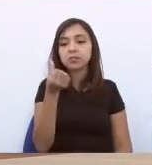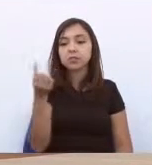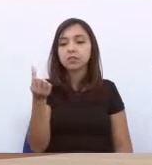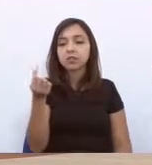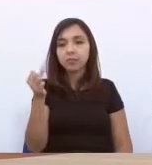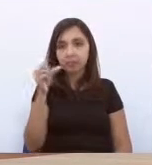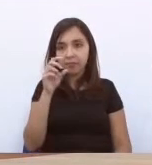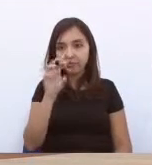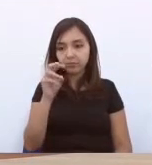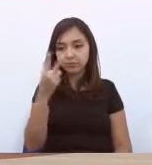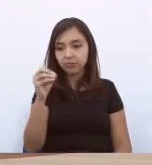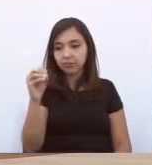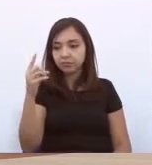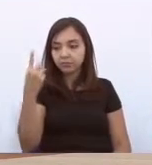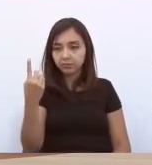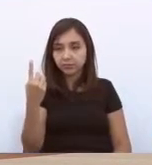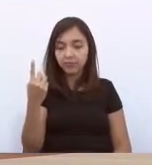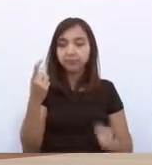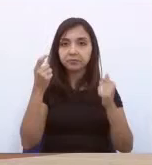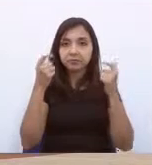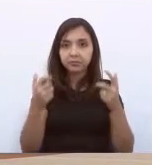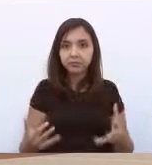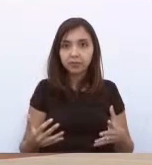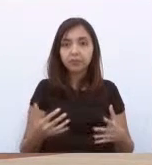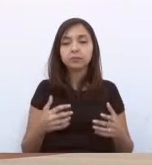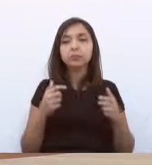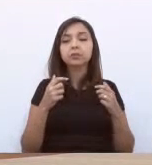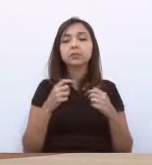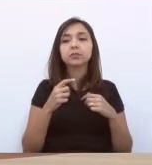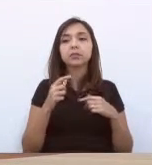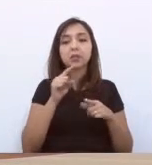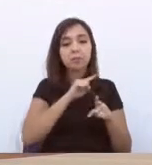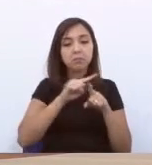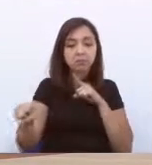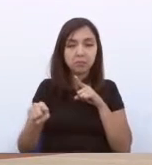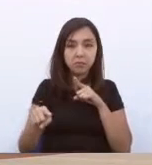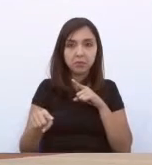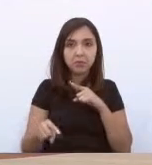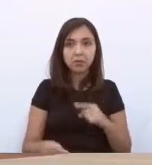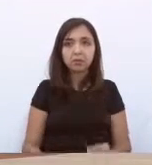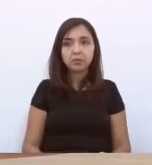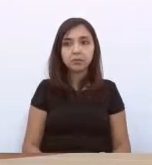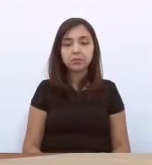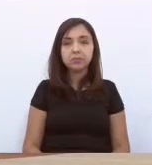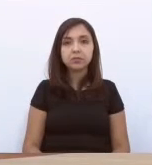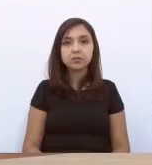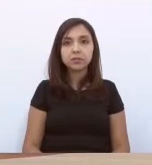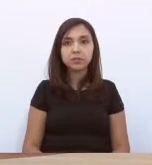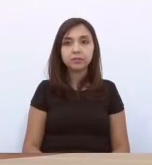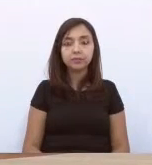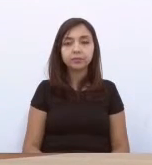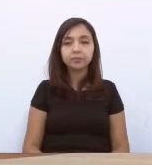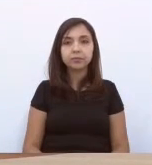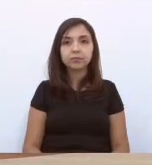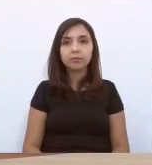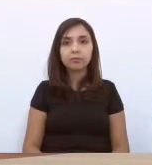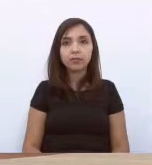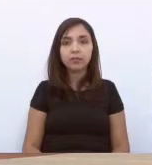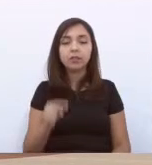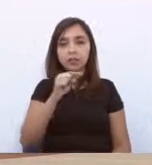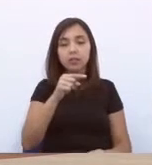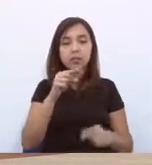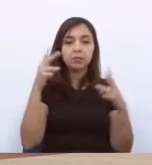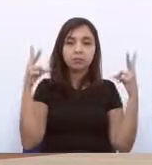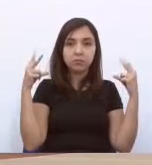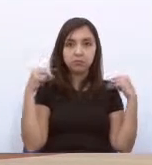5.660 de 2001, que diz aqui, dispõe sobre a proibição de acúmulo de função de motorista de